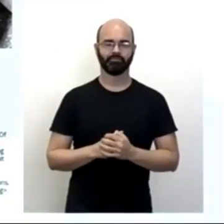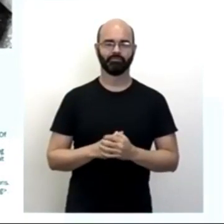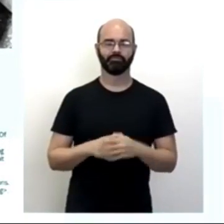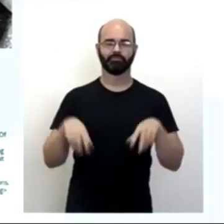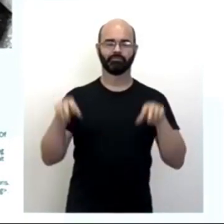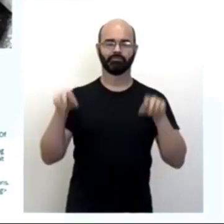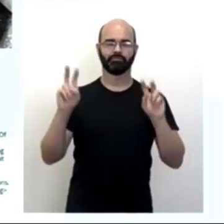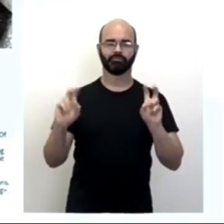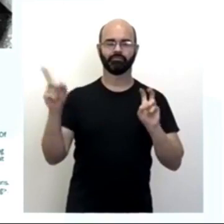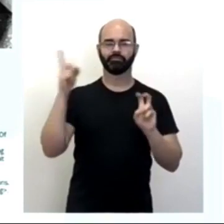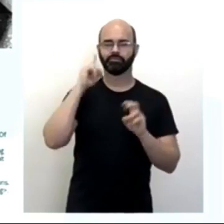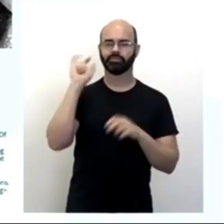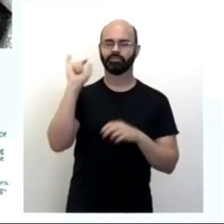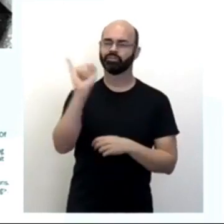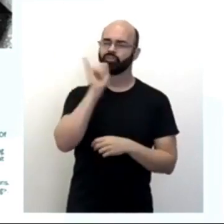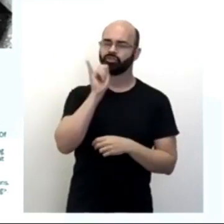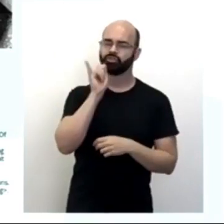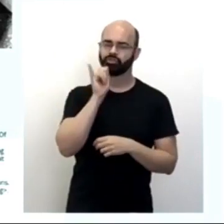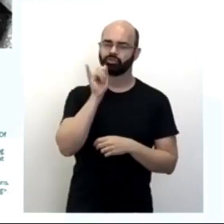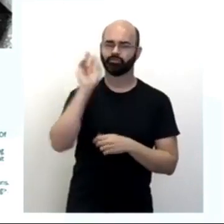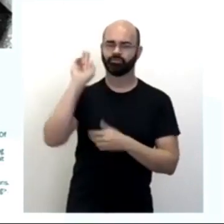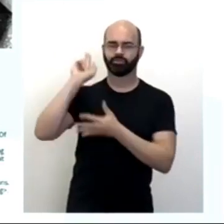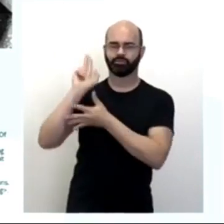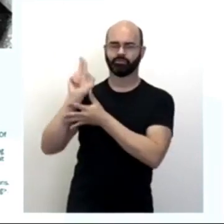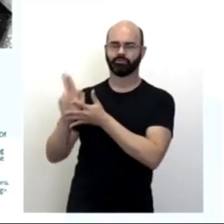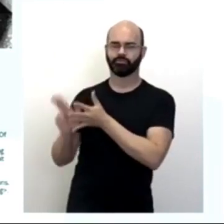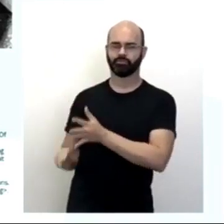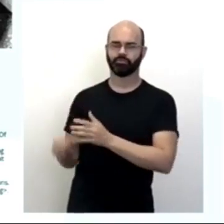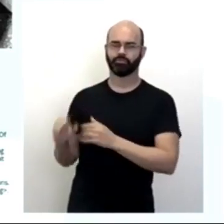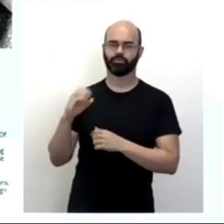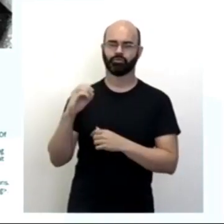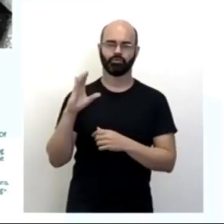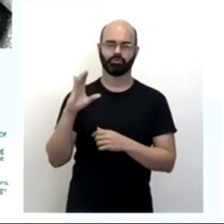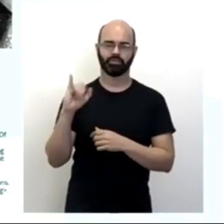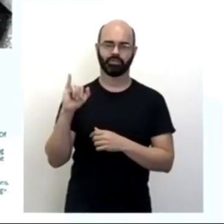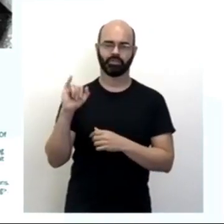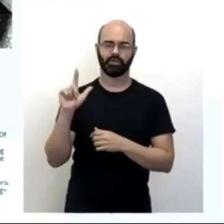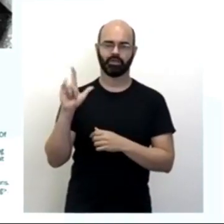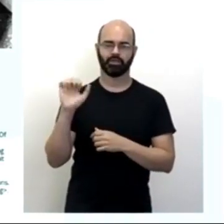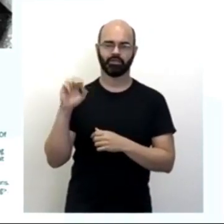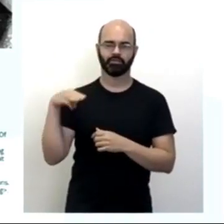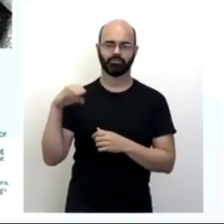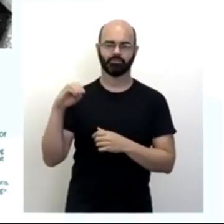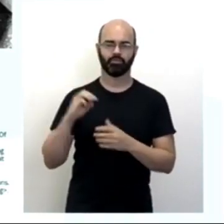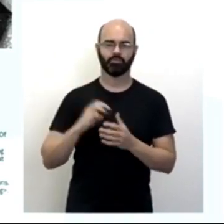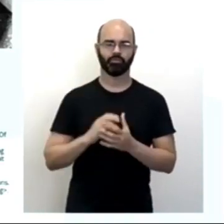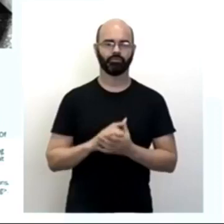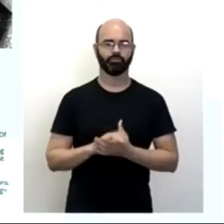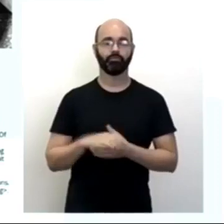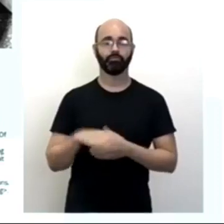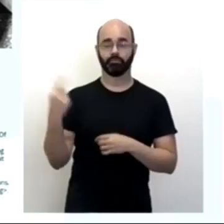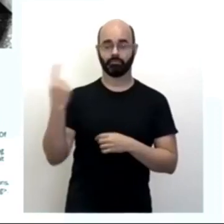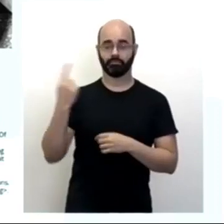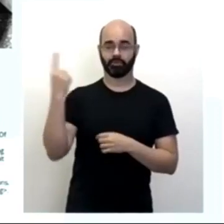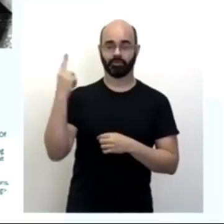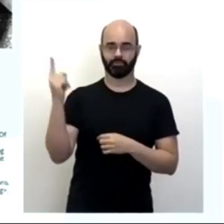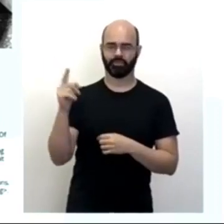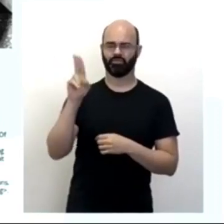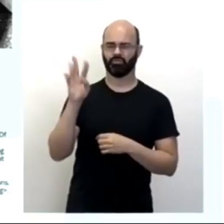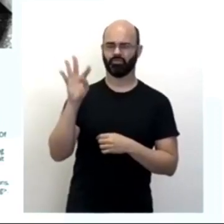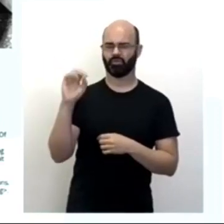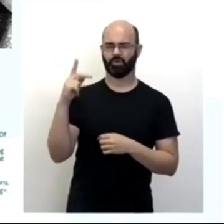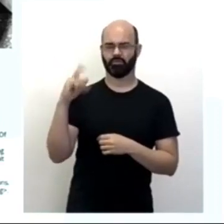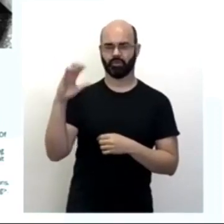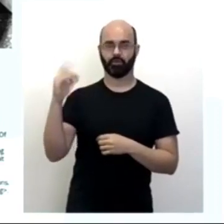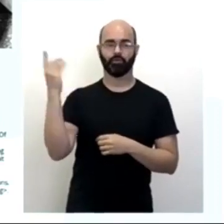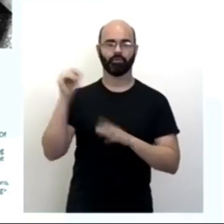de alguns tipos de socialismo, né? O primeiro deles, o utópico, que surgiu na primeira metade do século